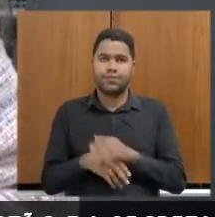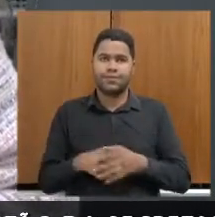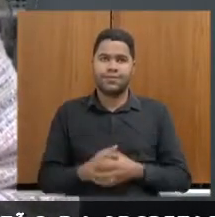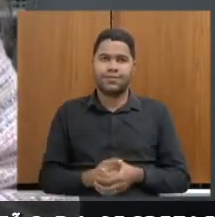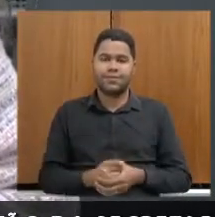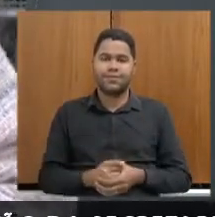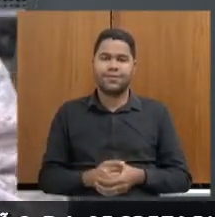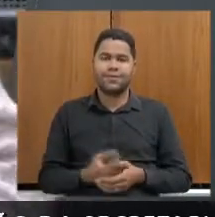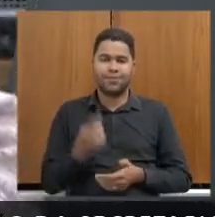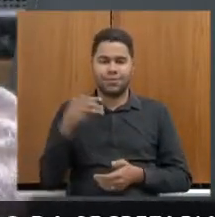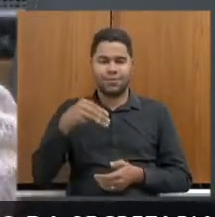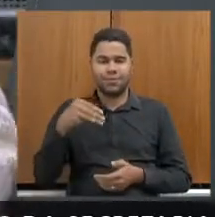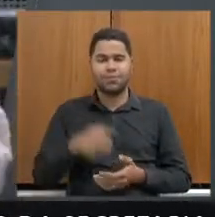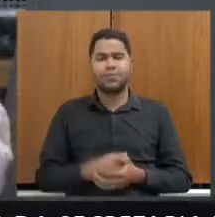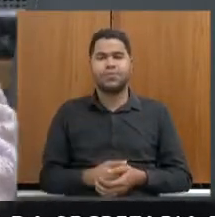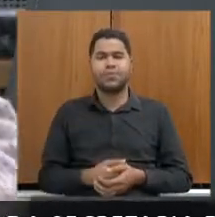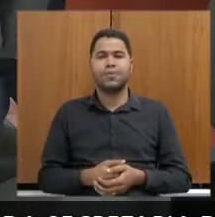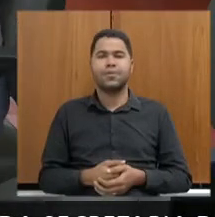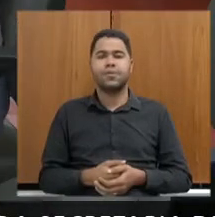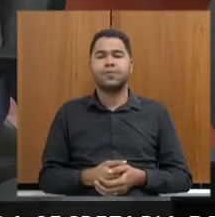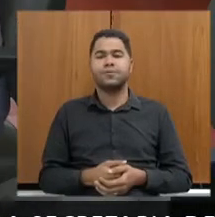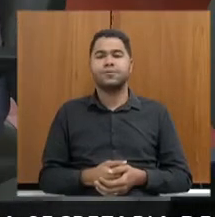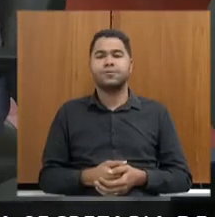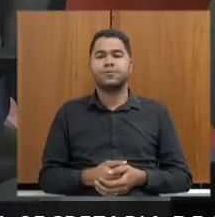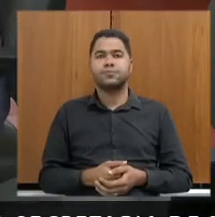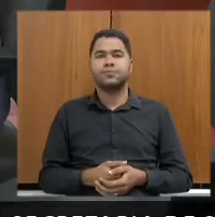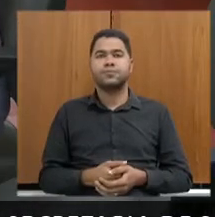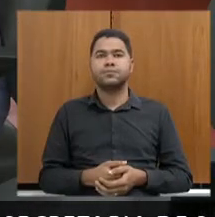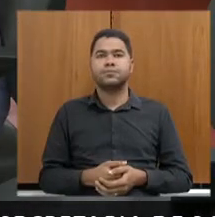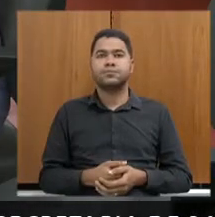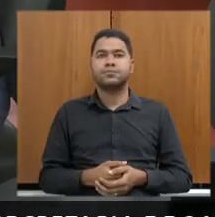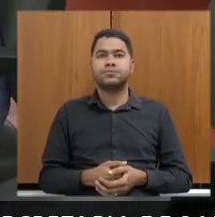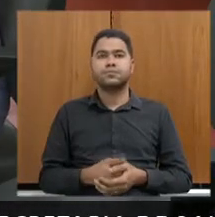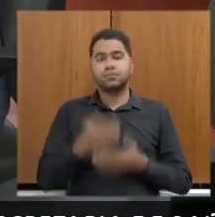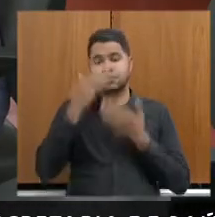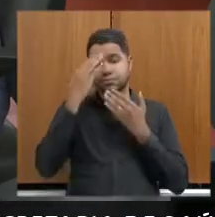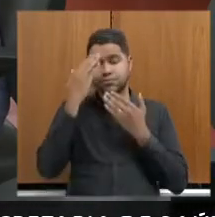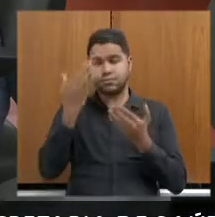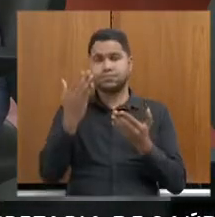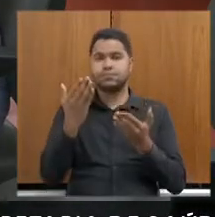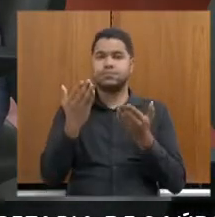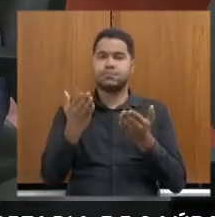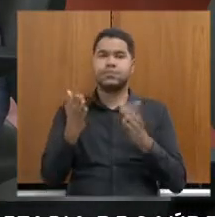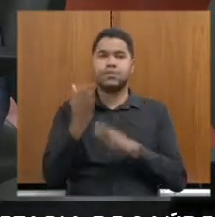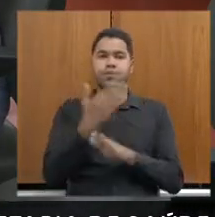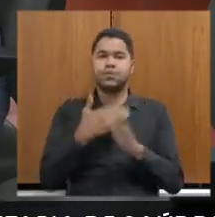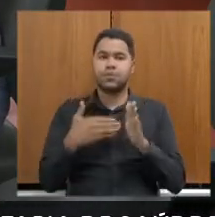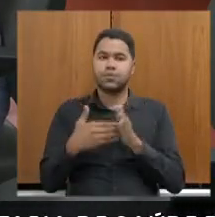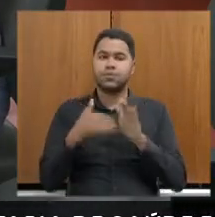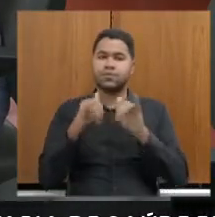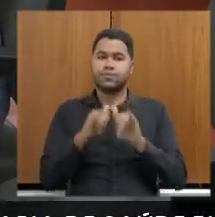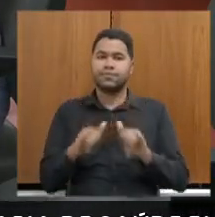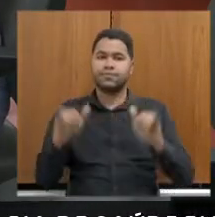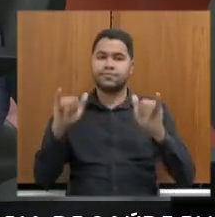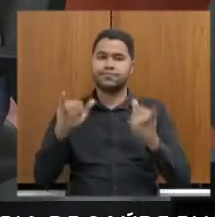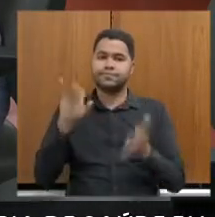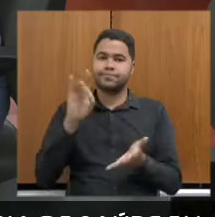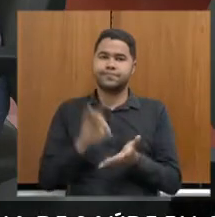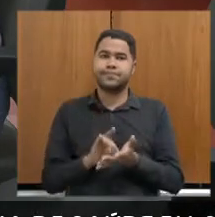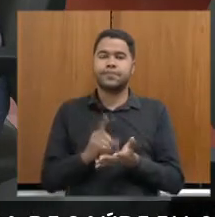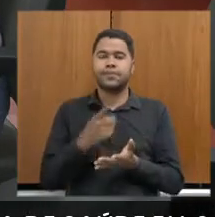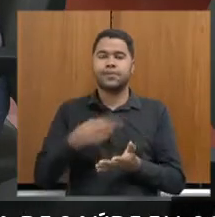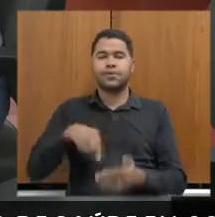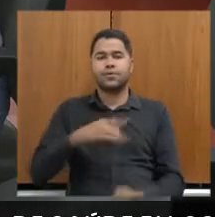um minuto por favor Presidente é agradecer muito a tudo isso e dizer que realmente